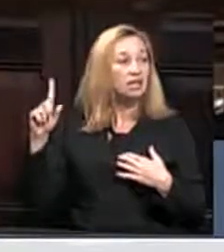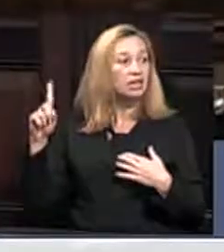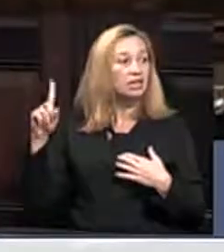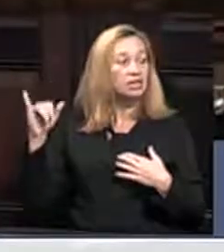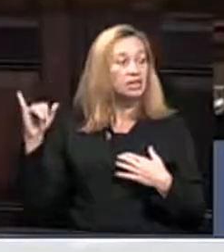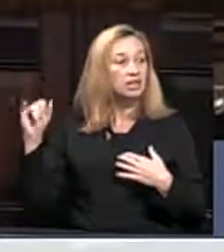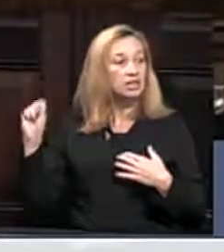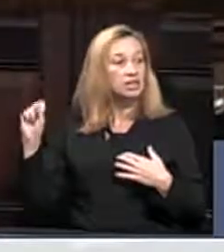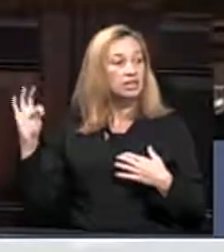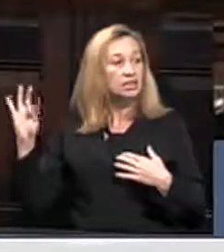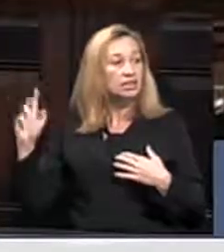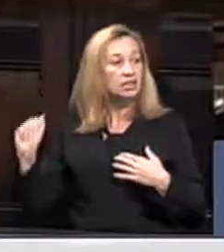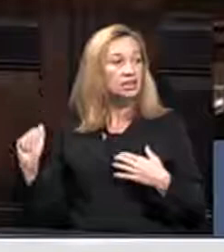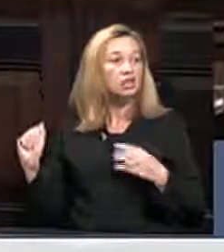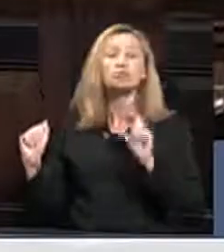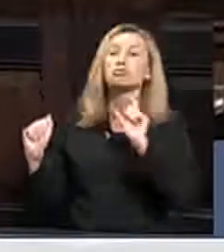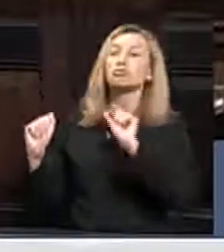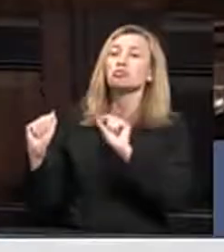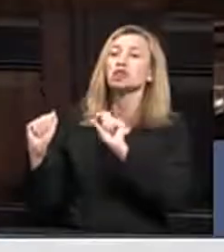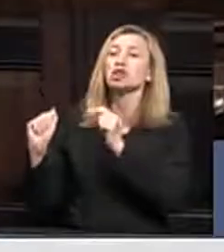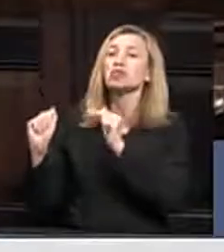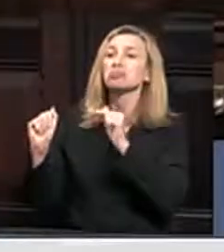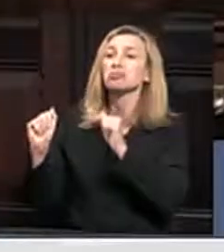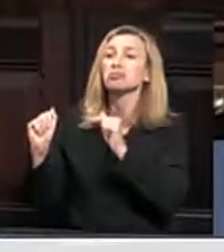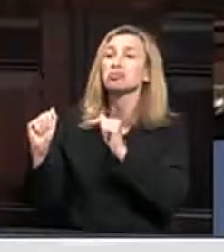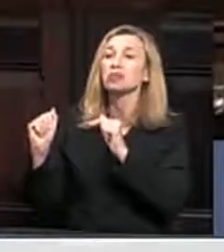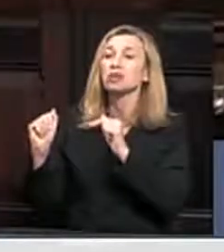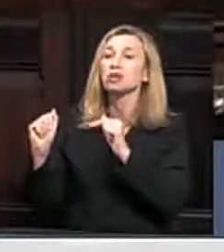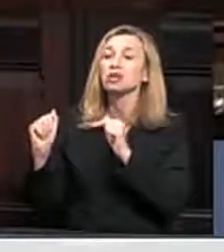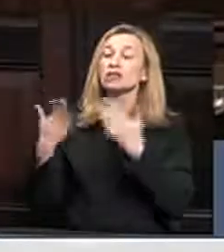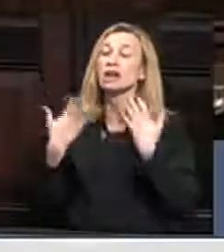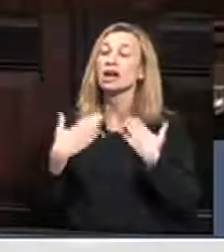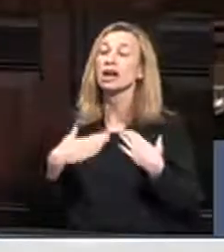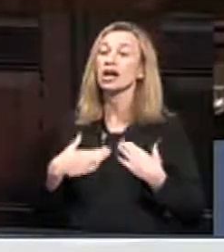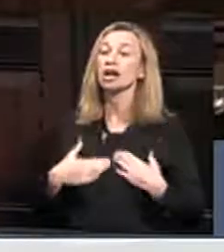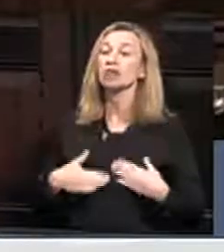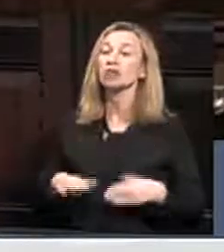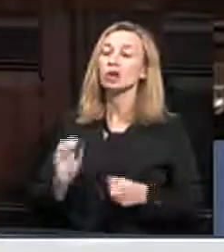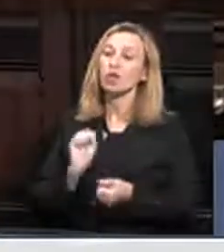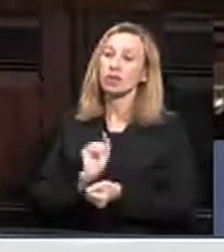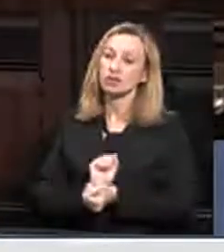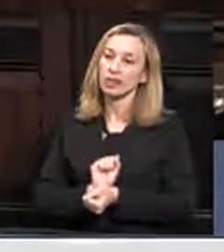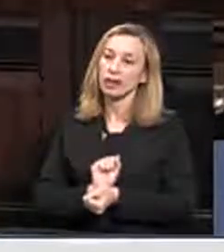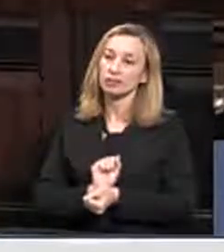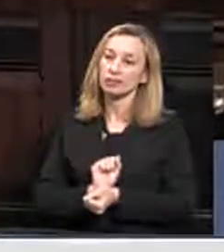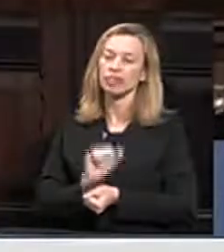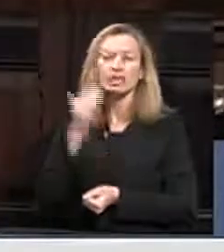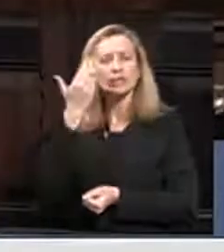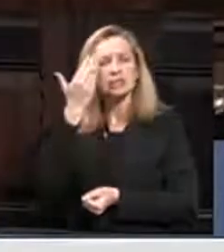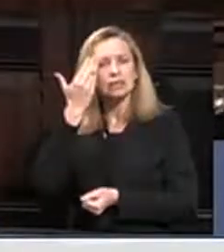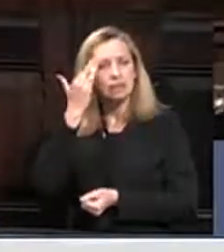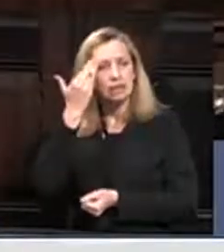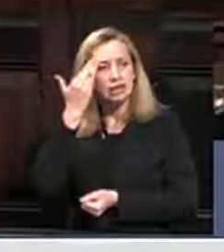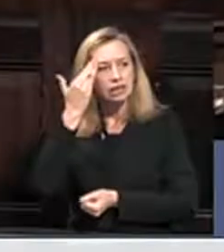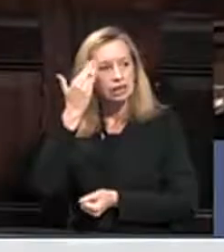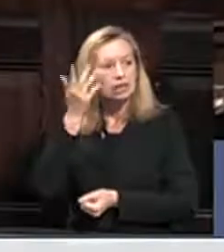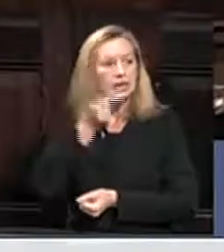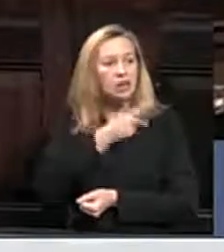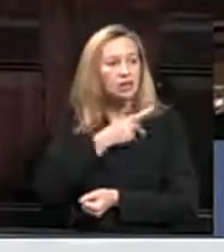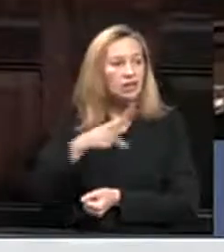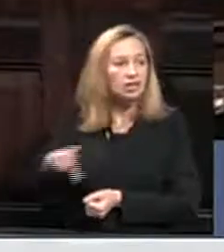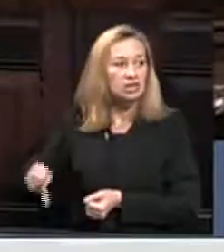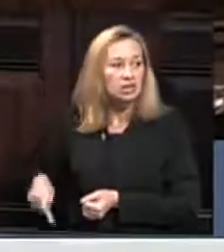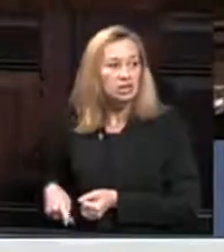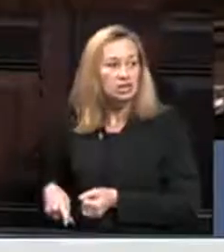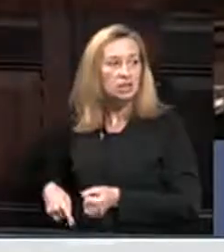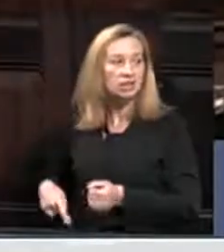Manter os limites da razoabilidade, entender que a presidência da